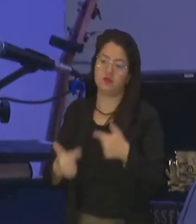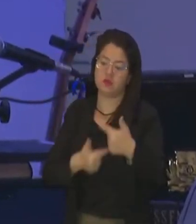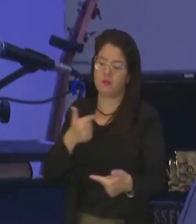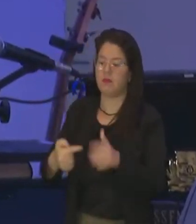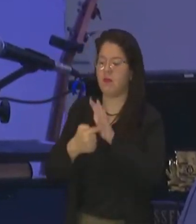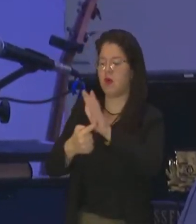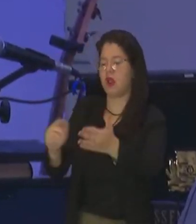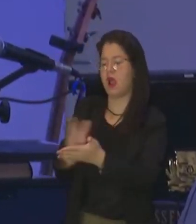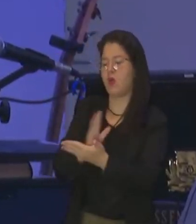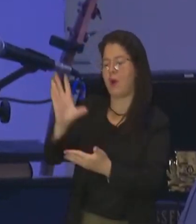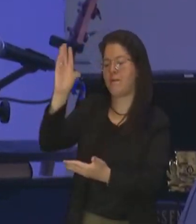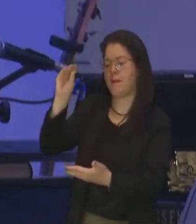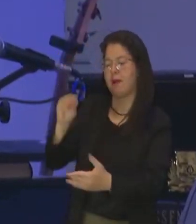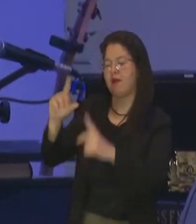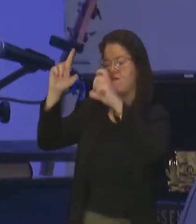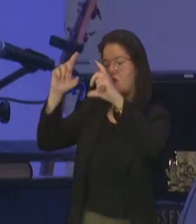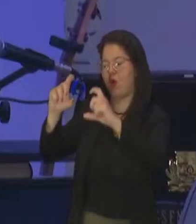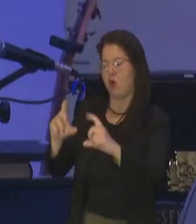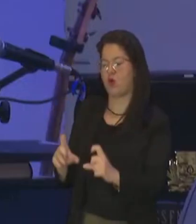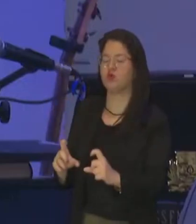mostrar algumas fotos, né?